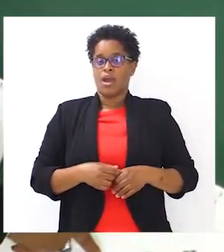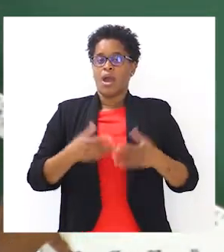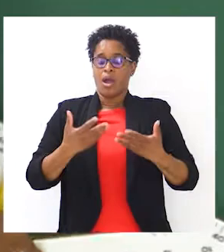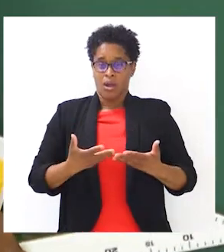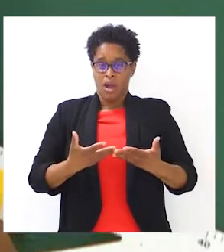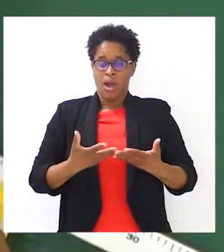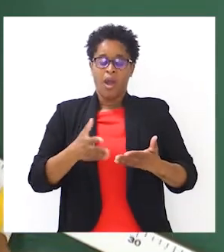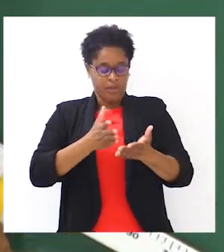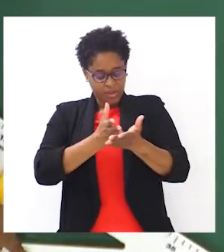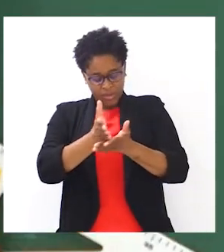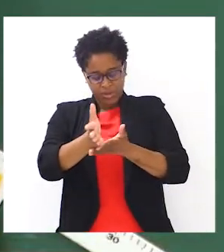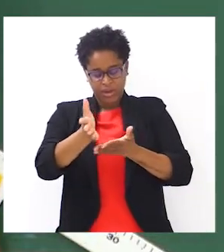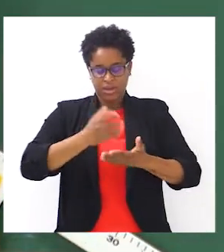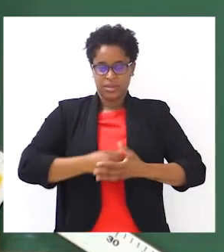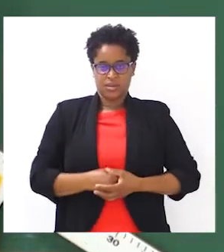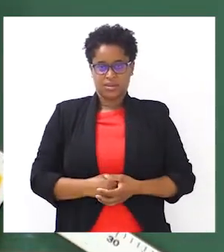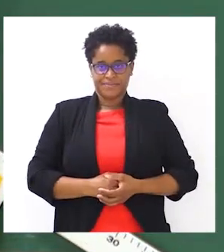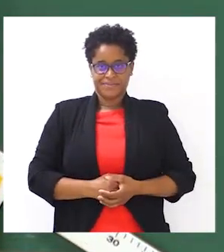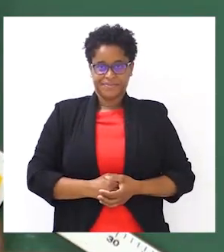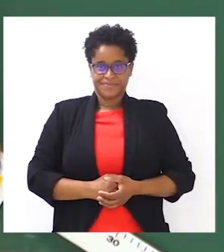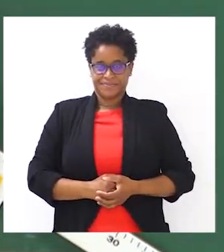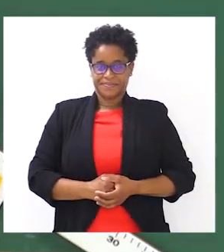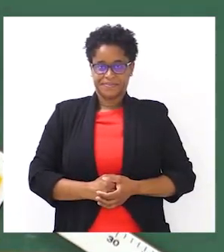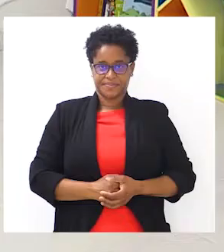Agora vamos continuar.